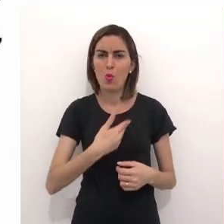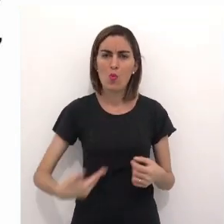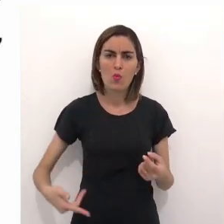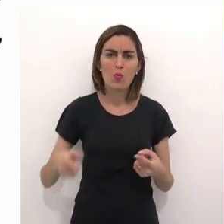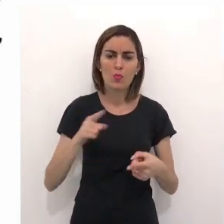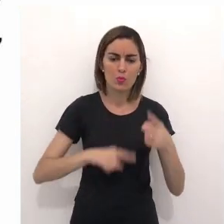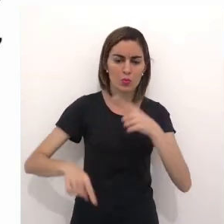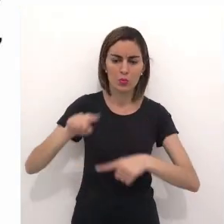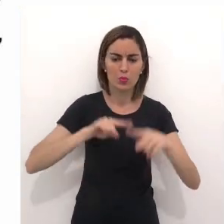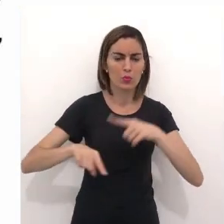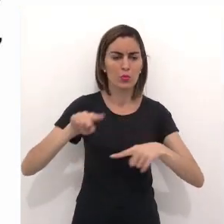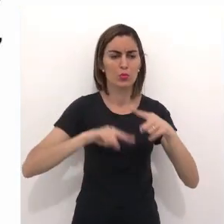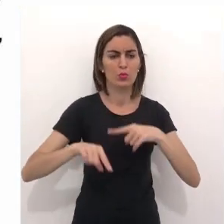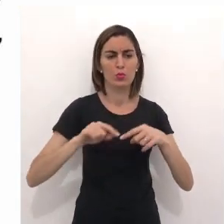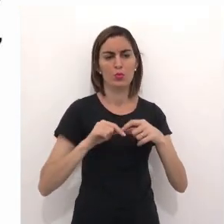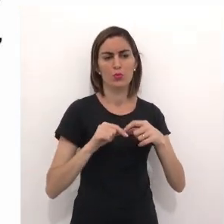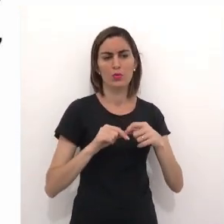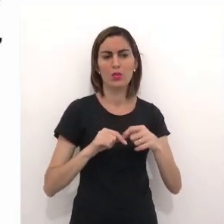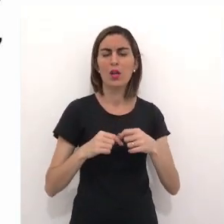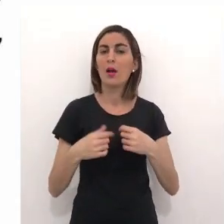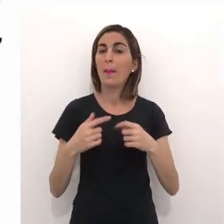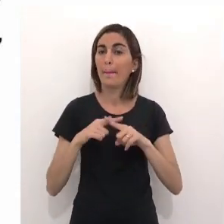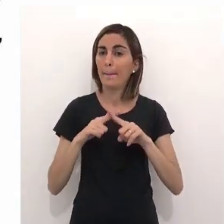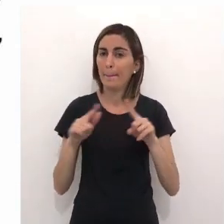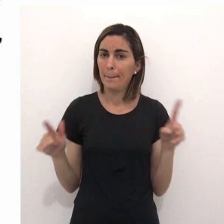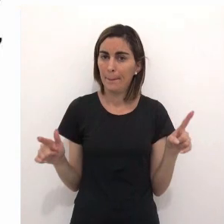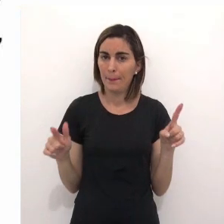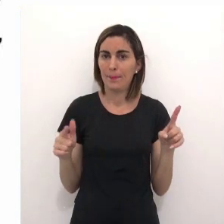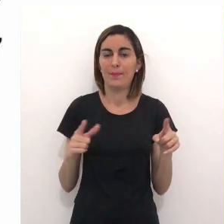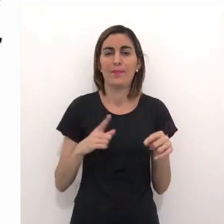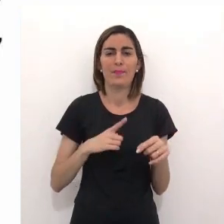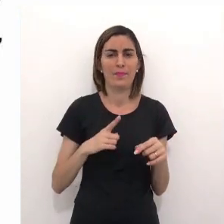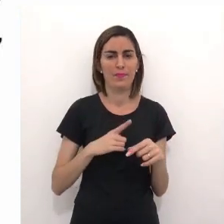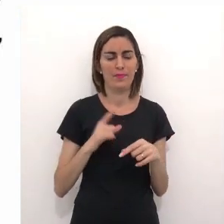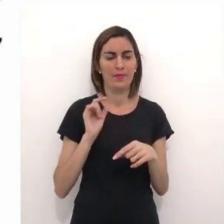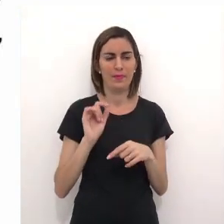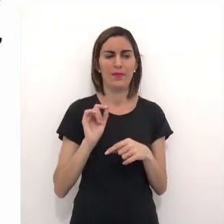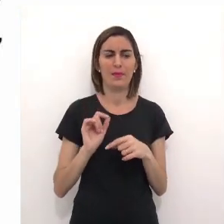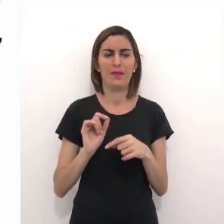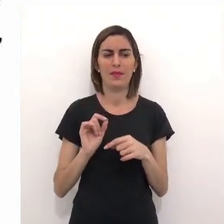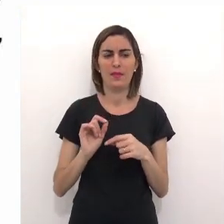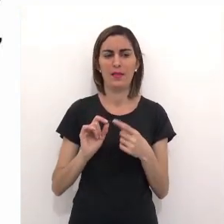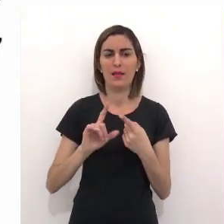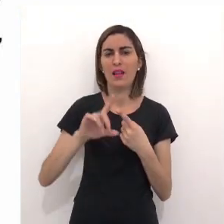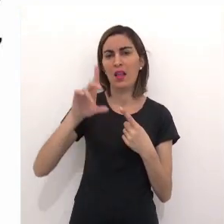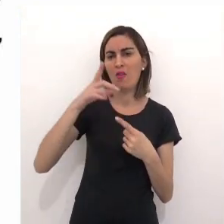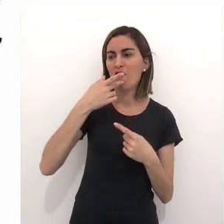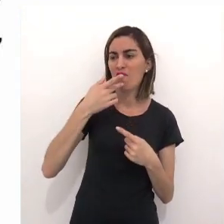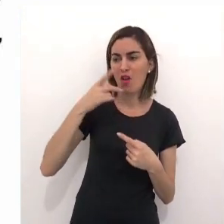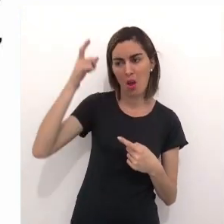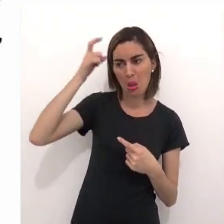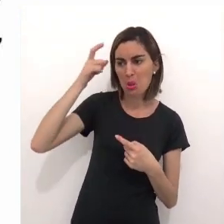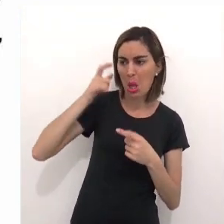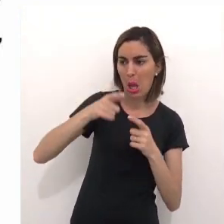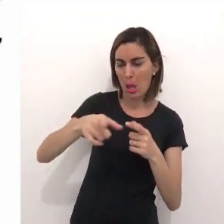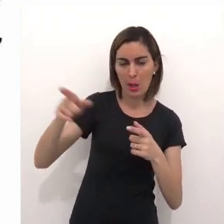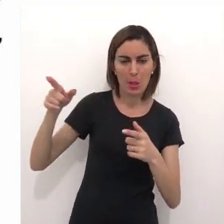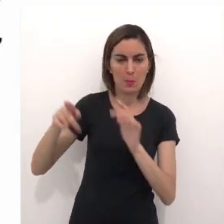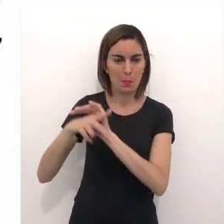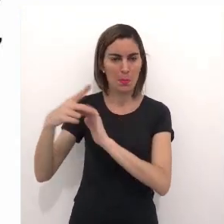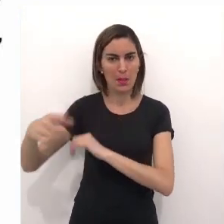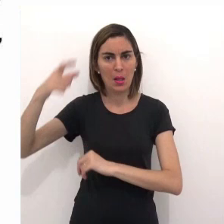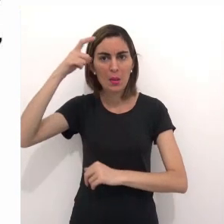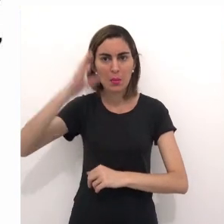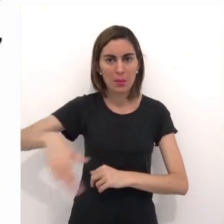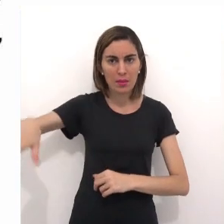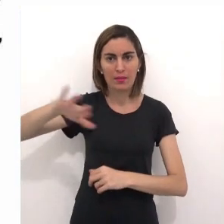governados, sim, mas pelo demônio. Seria, portanto, trabalho